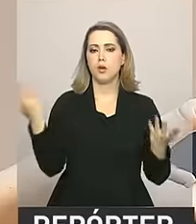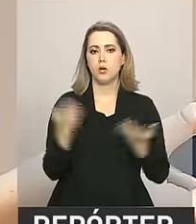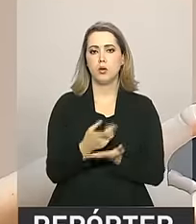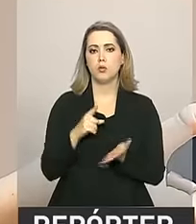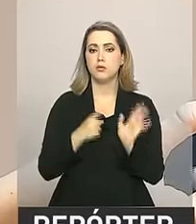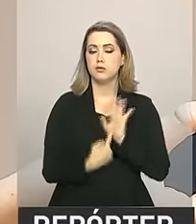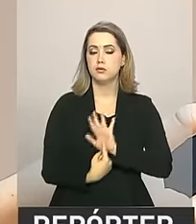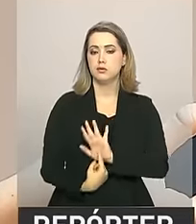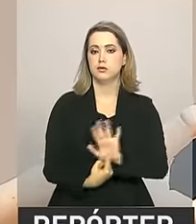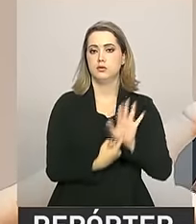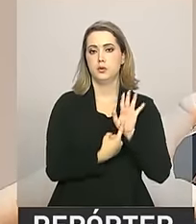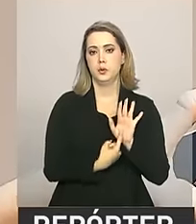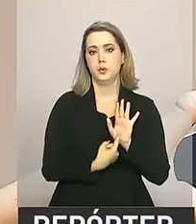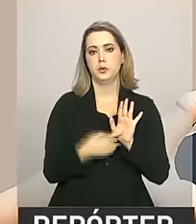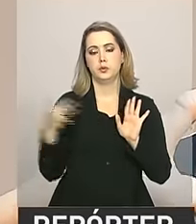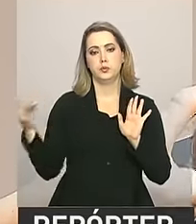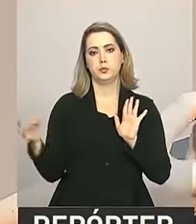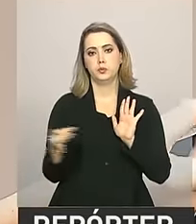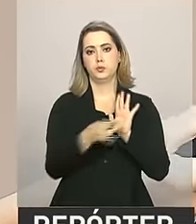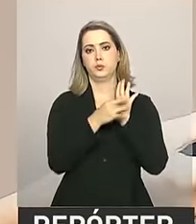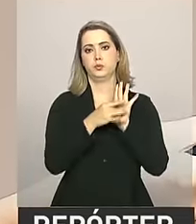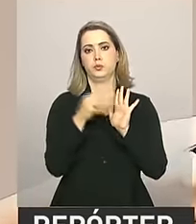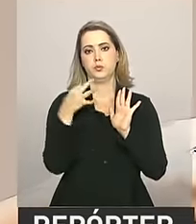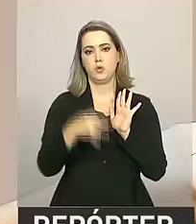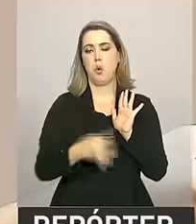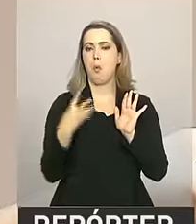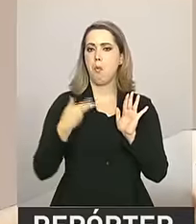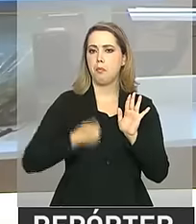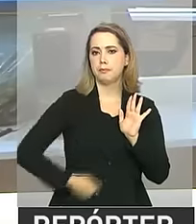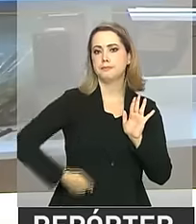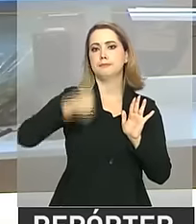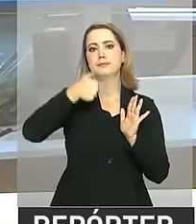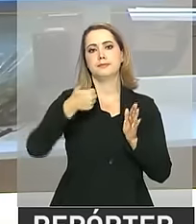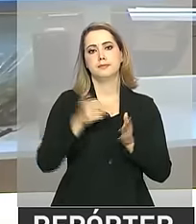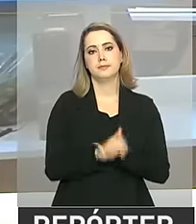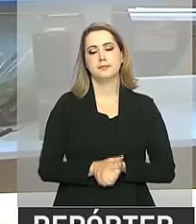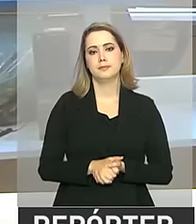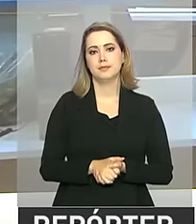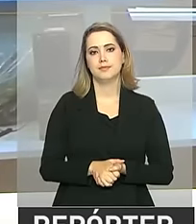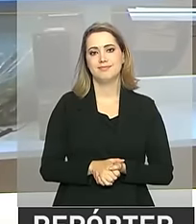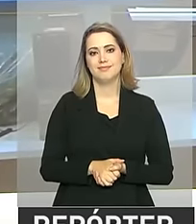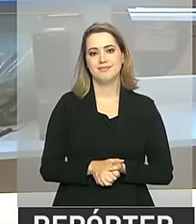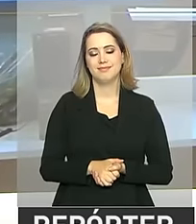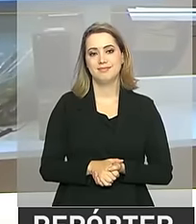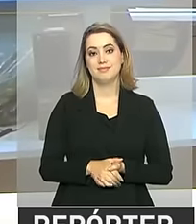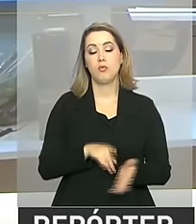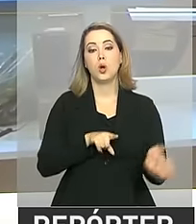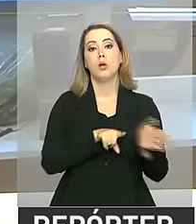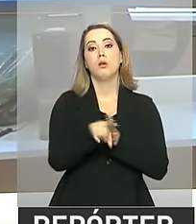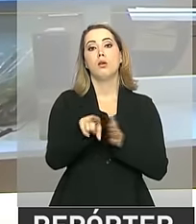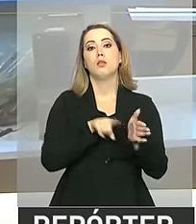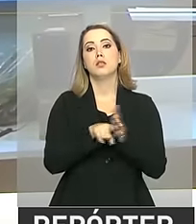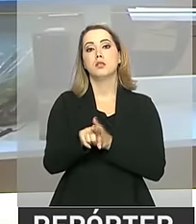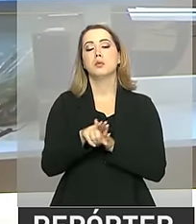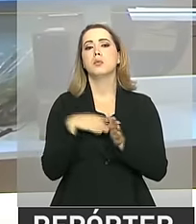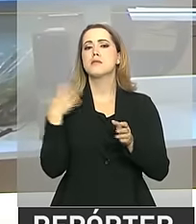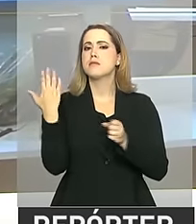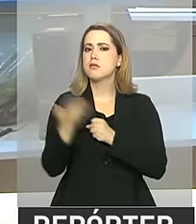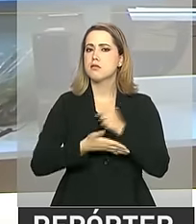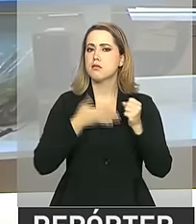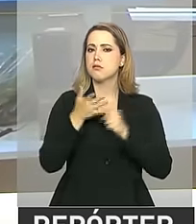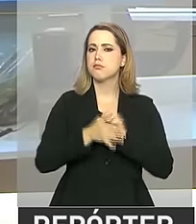pela pesquisa e pela realidade, uma infraestrutura de ótima qualidade. As informações da pesquisa vão servir de base